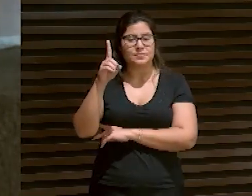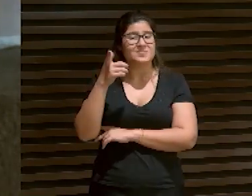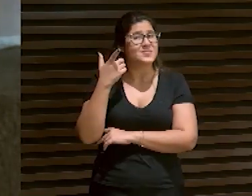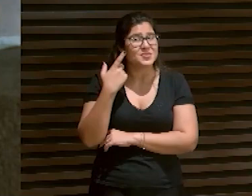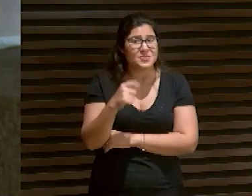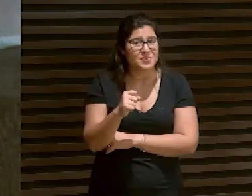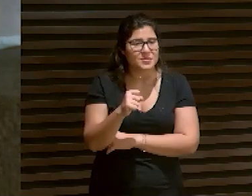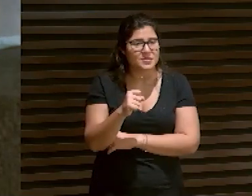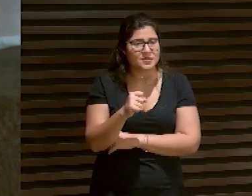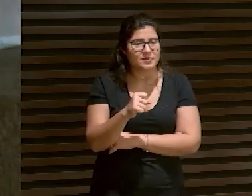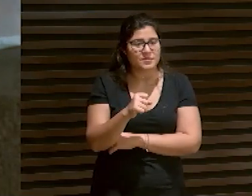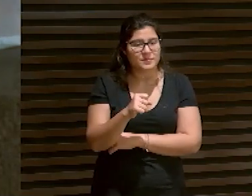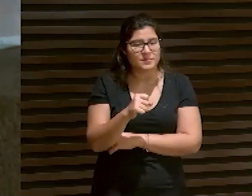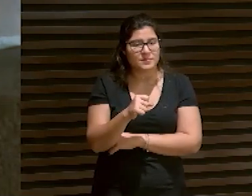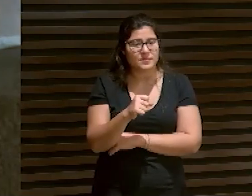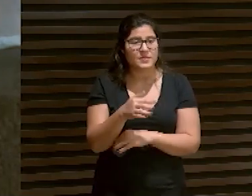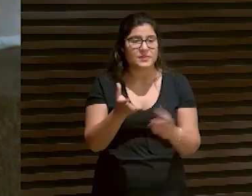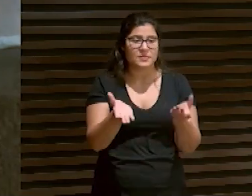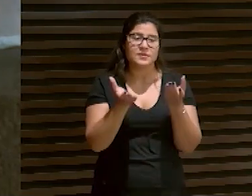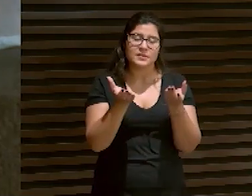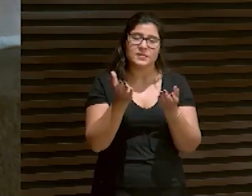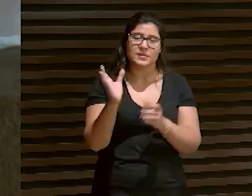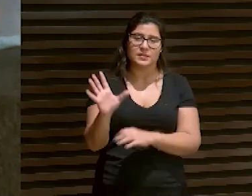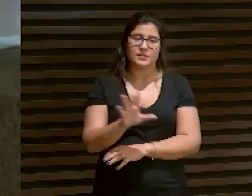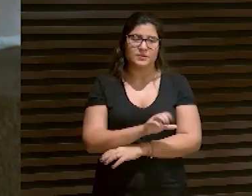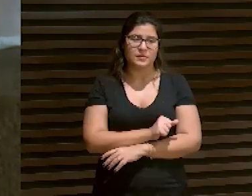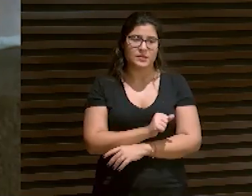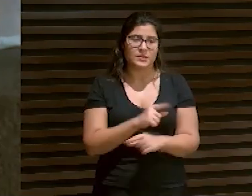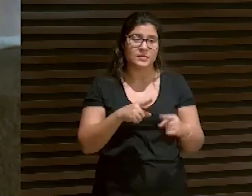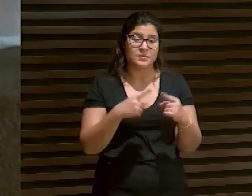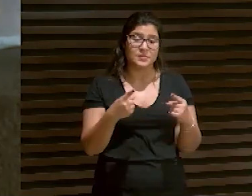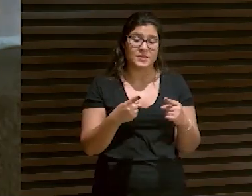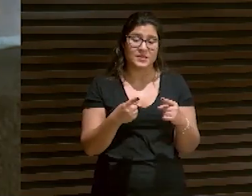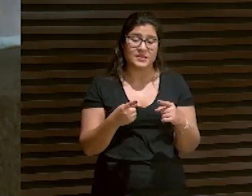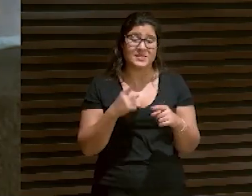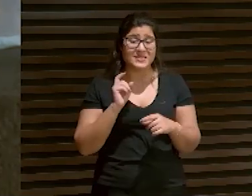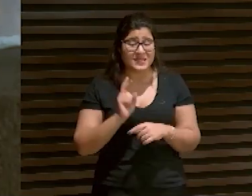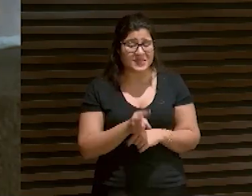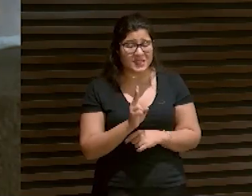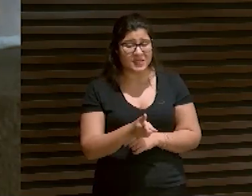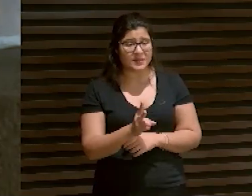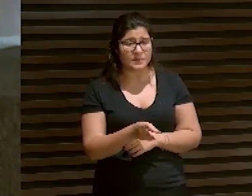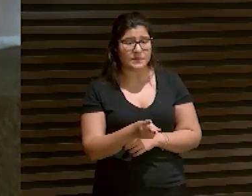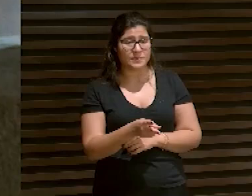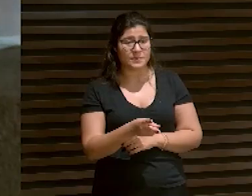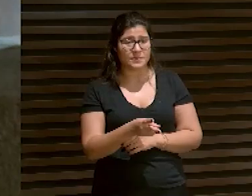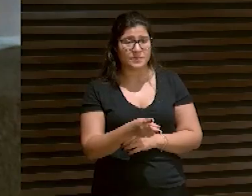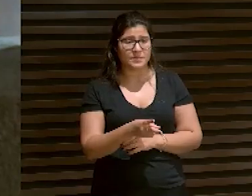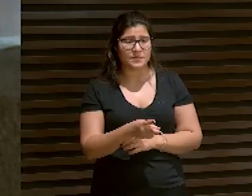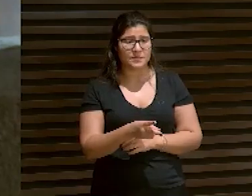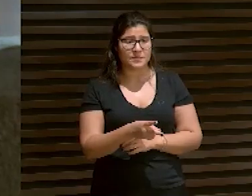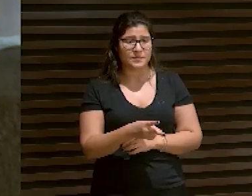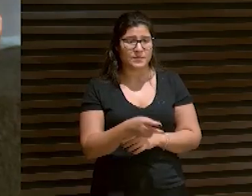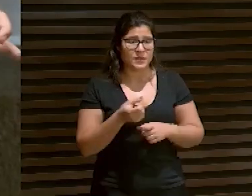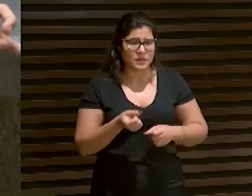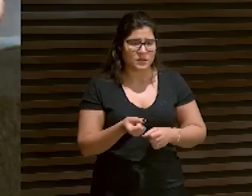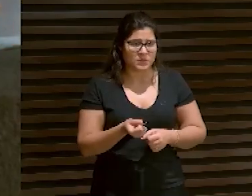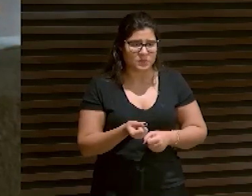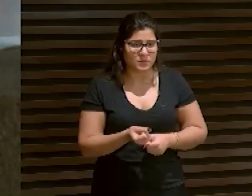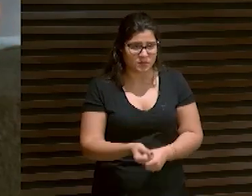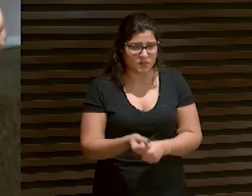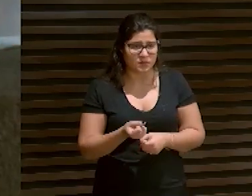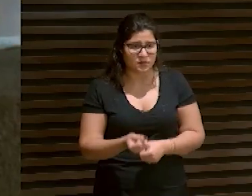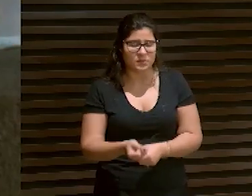consigo, eu quero te amar, mas tenho sido constantemente tentado a amar mais as